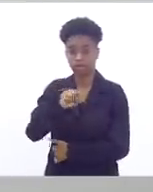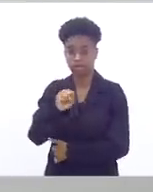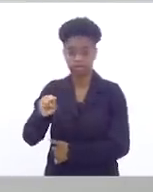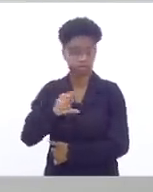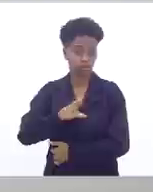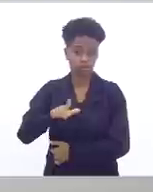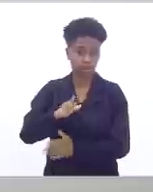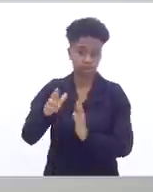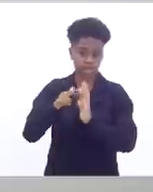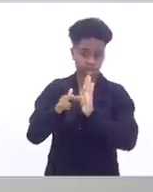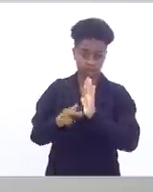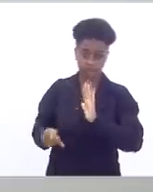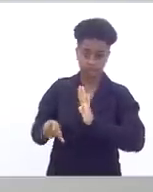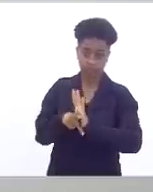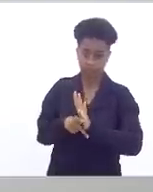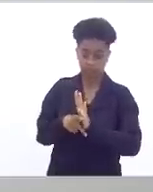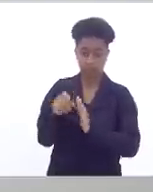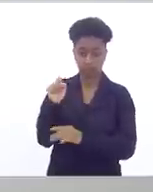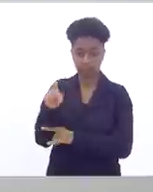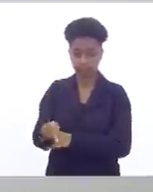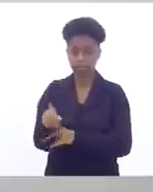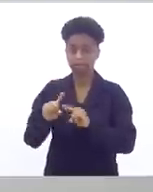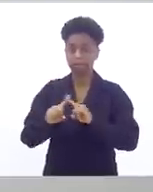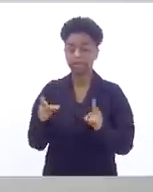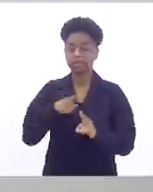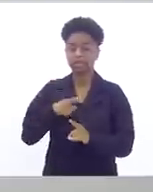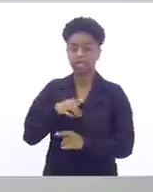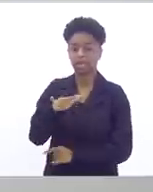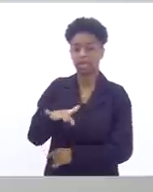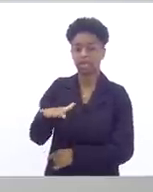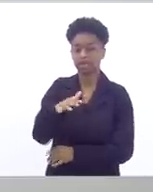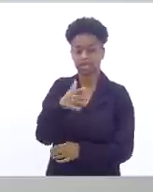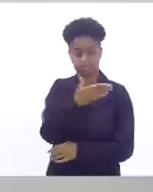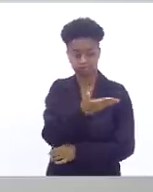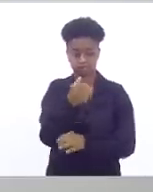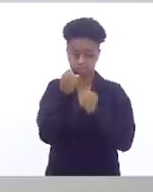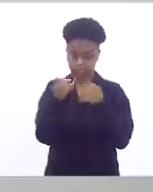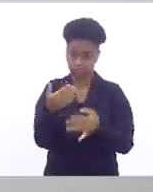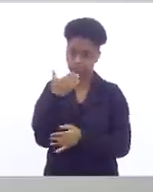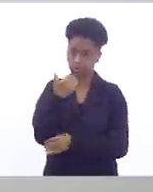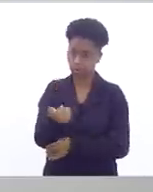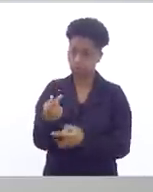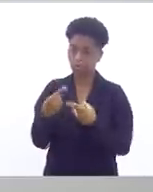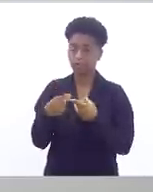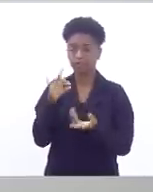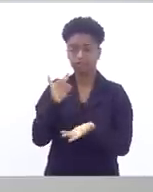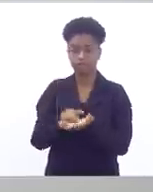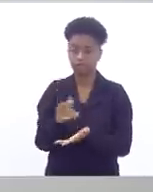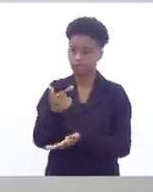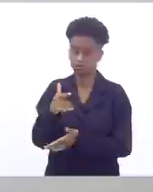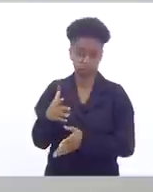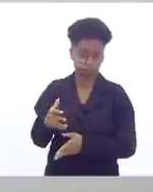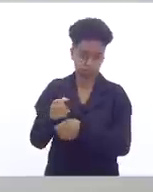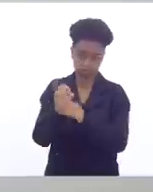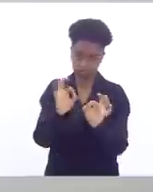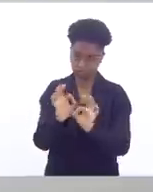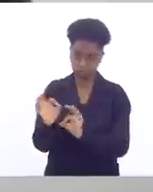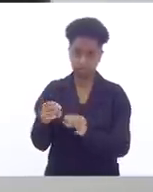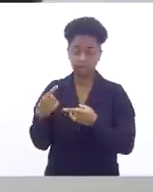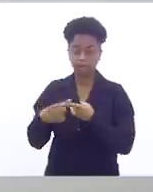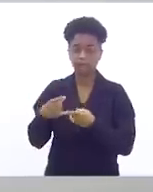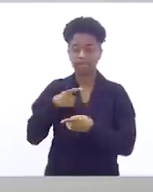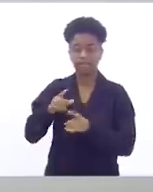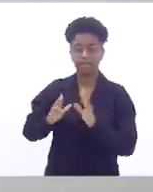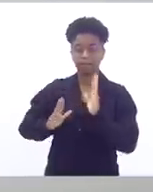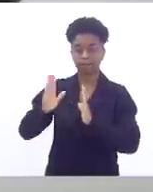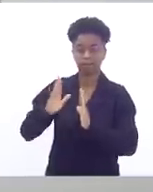regime próprio de previdência mas ali vai entrar no na Seara para explicar melhor Porque de fato não conta ele tem ele tem que pegar o tempo dele